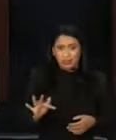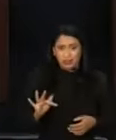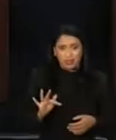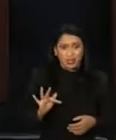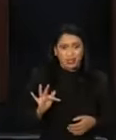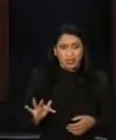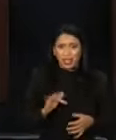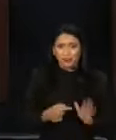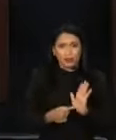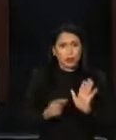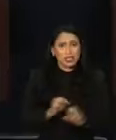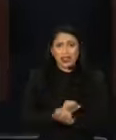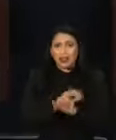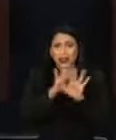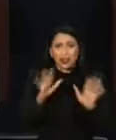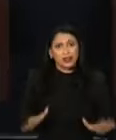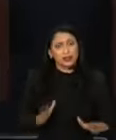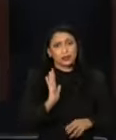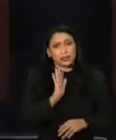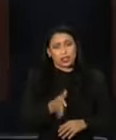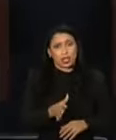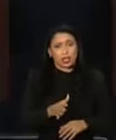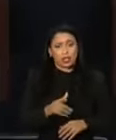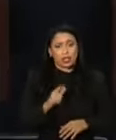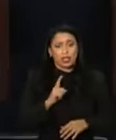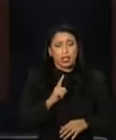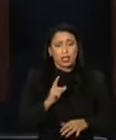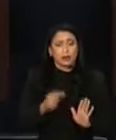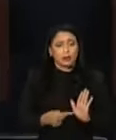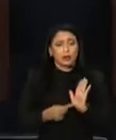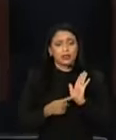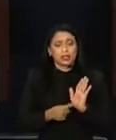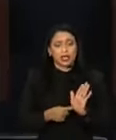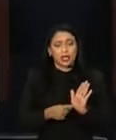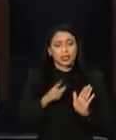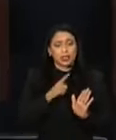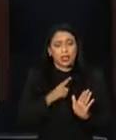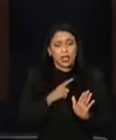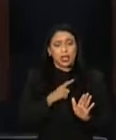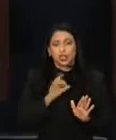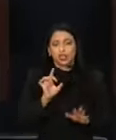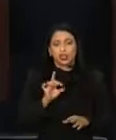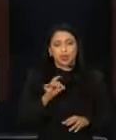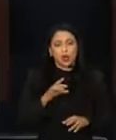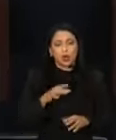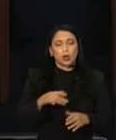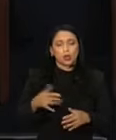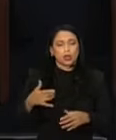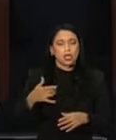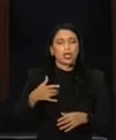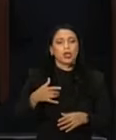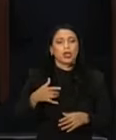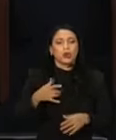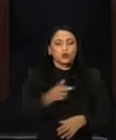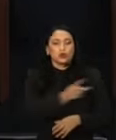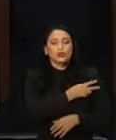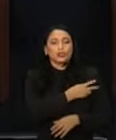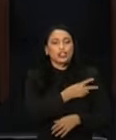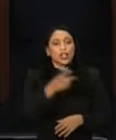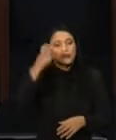absolutamente clara. A simples alegação de liderança intelectual, desacompanhada de